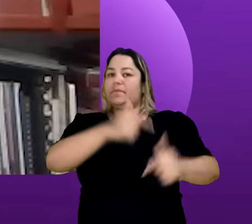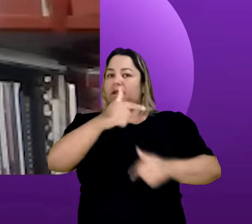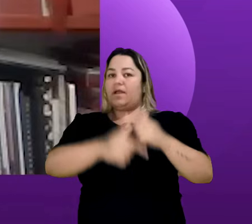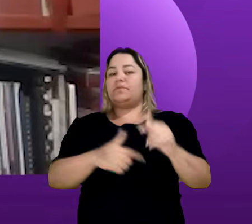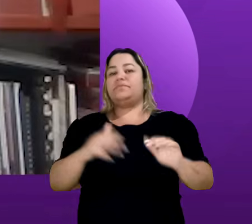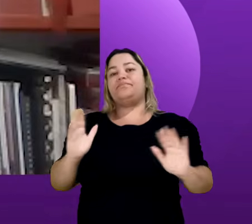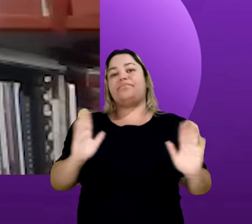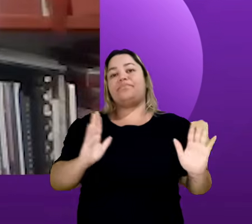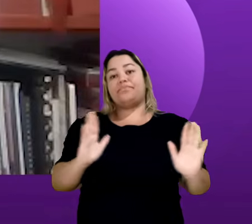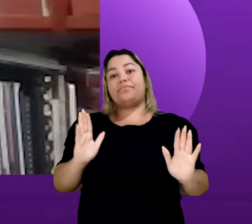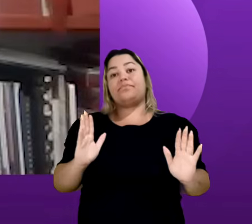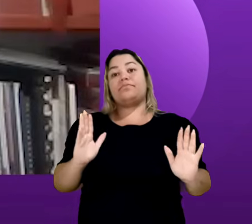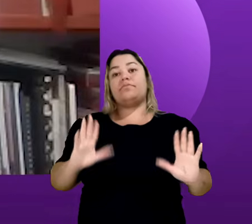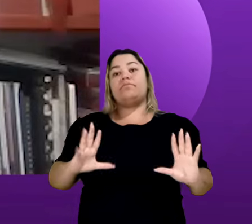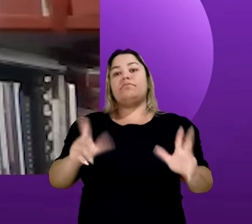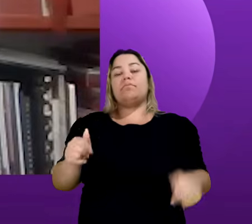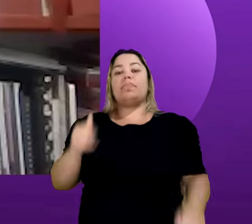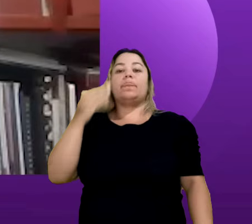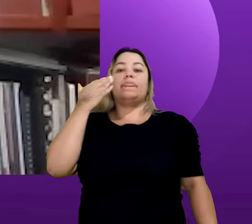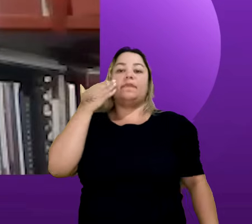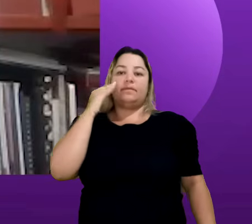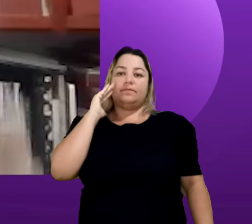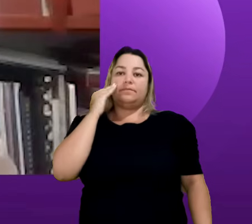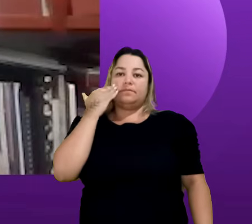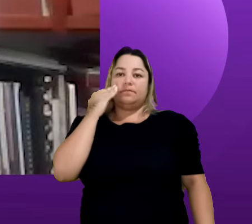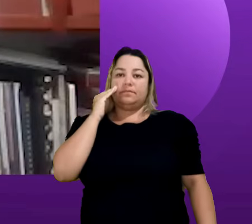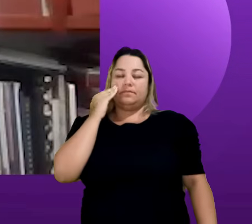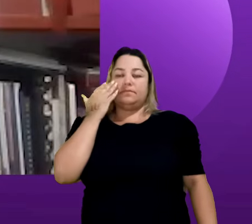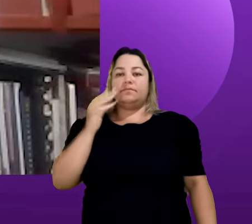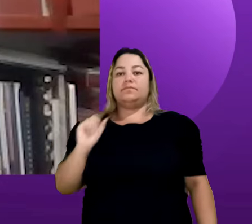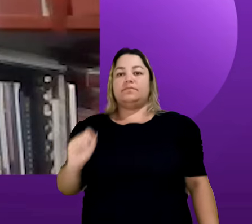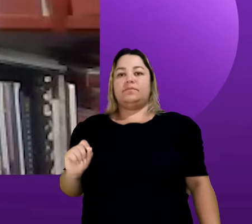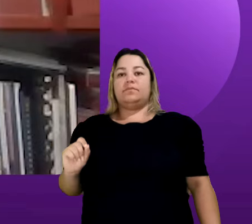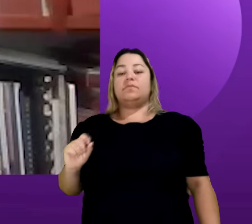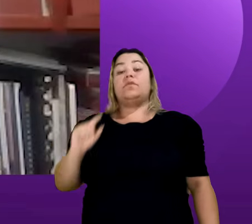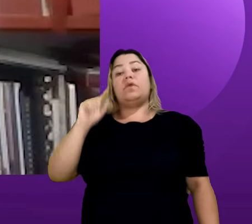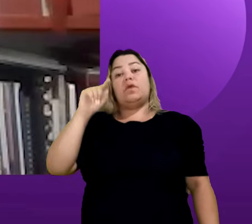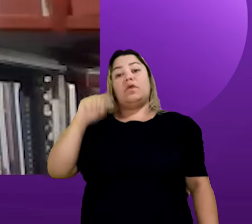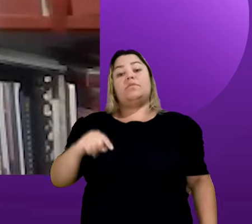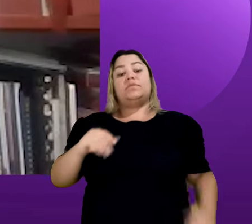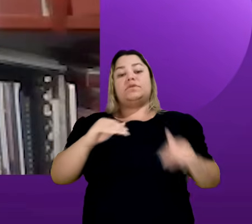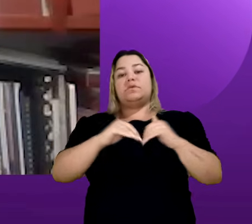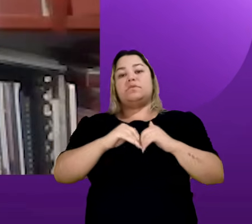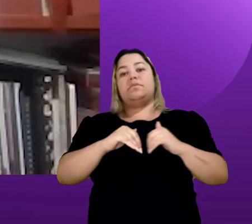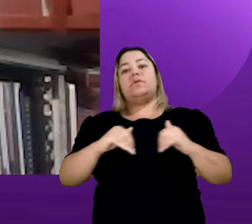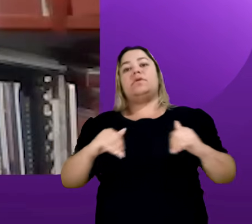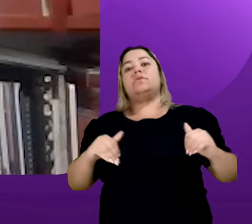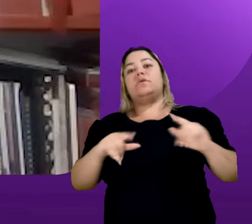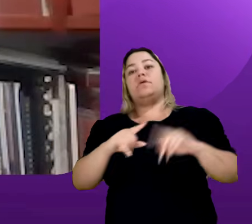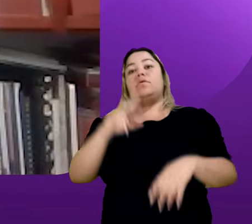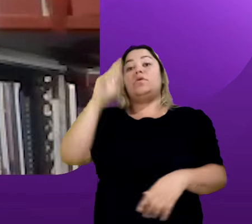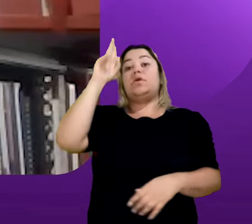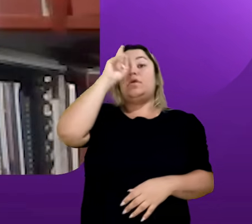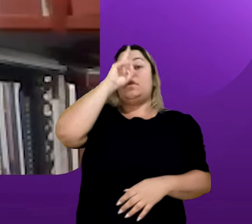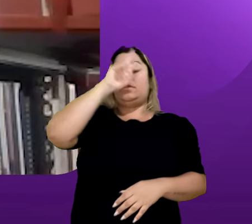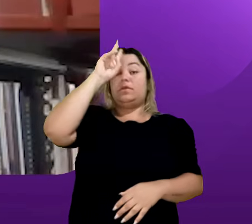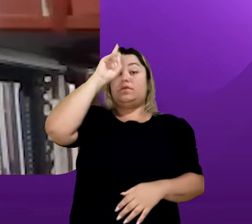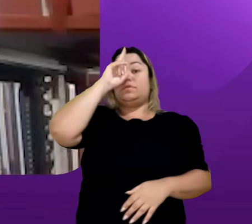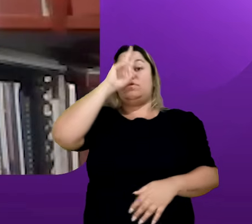todos compreendam, todas compreendam, é isso, é uma separação que é histórica e que vem desde